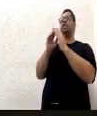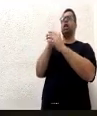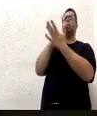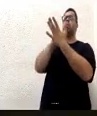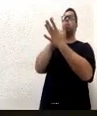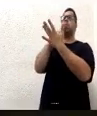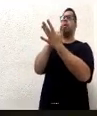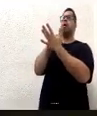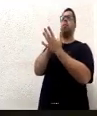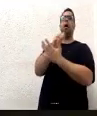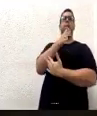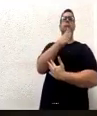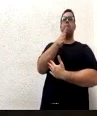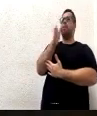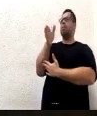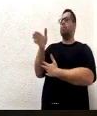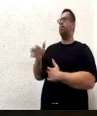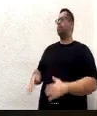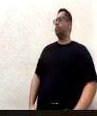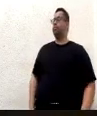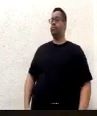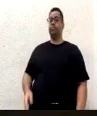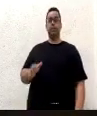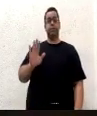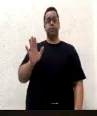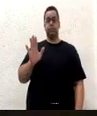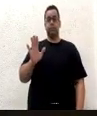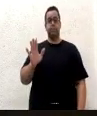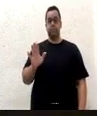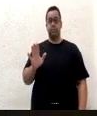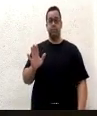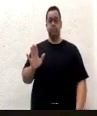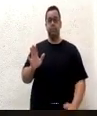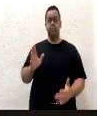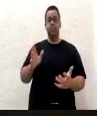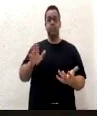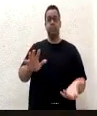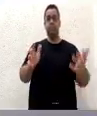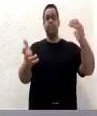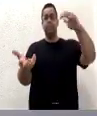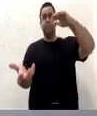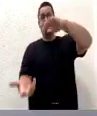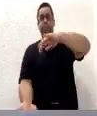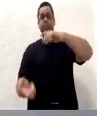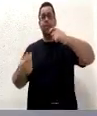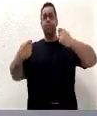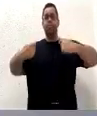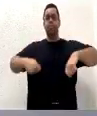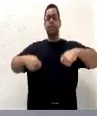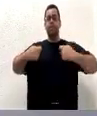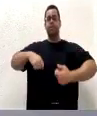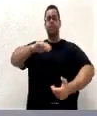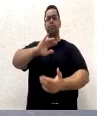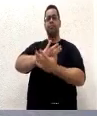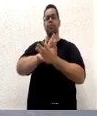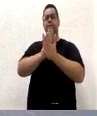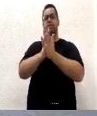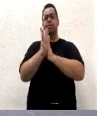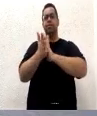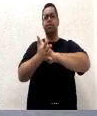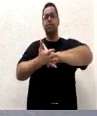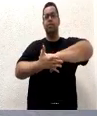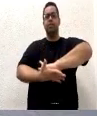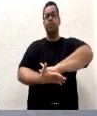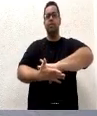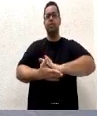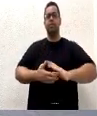quê? Se não destruir o criadouro, aquele ovinho que está lá vai eclodir. Se ele estiver contaminado, ele vai voar, vai crescer, e